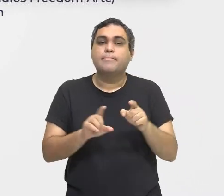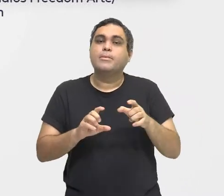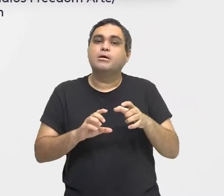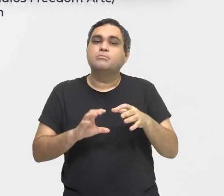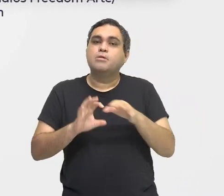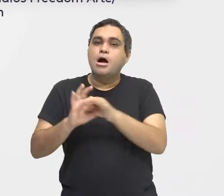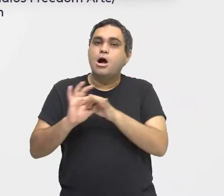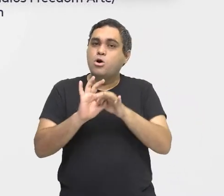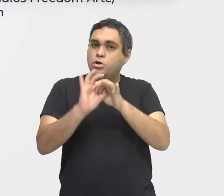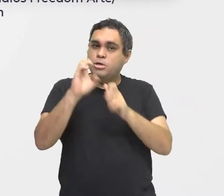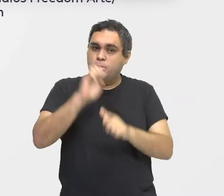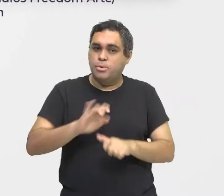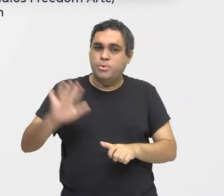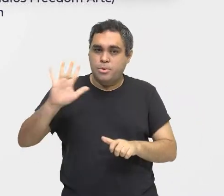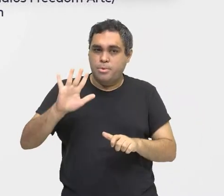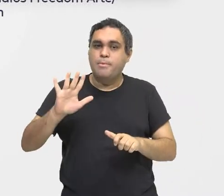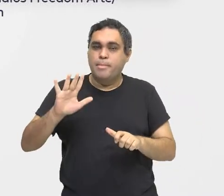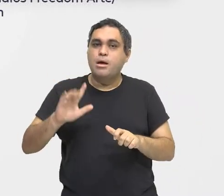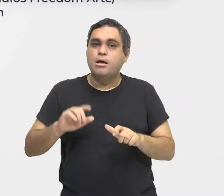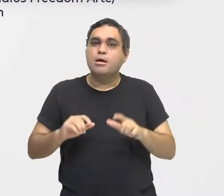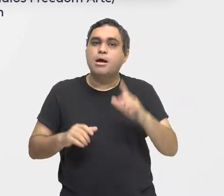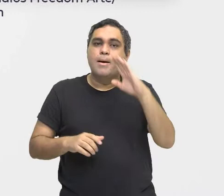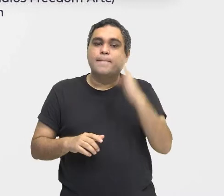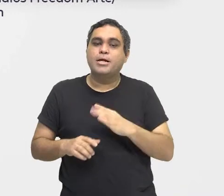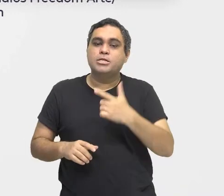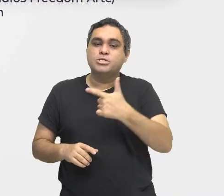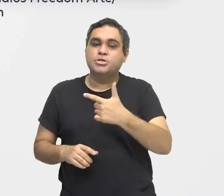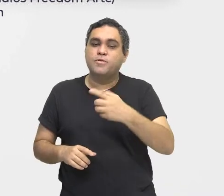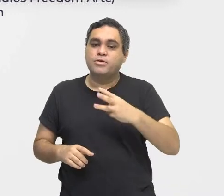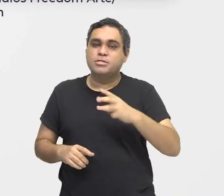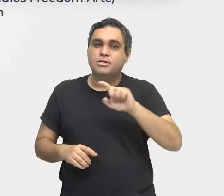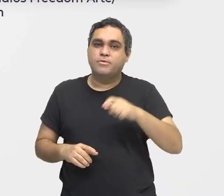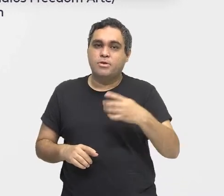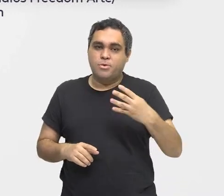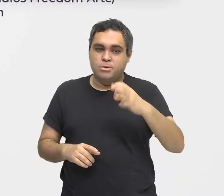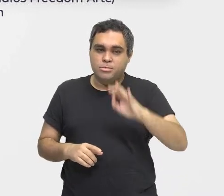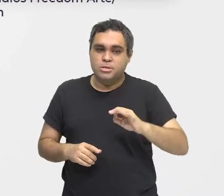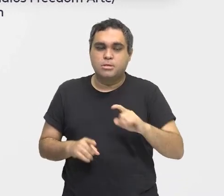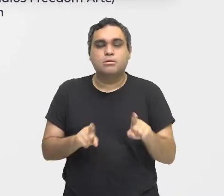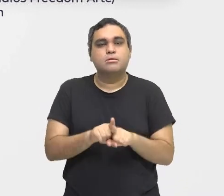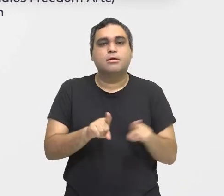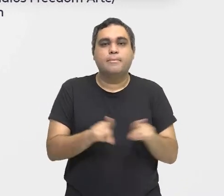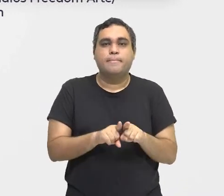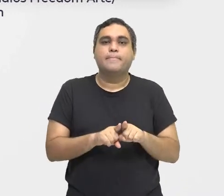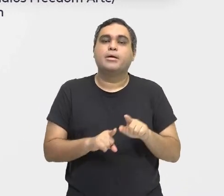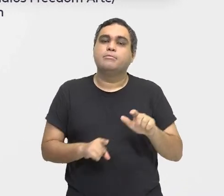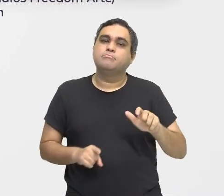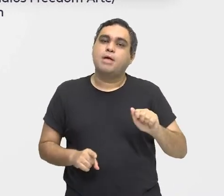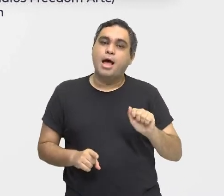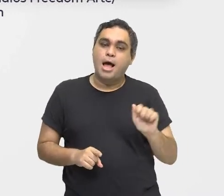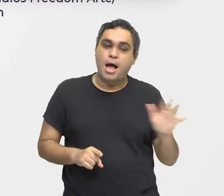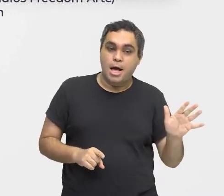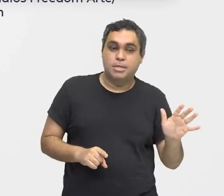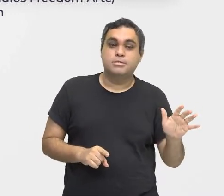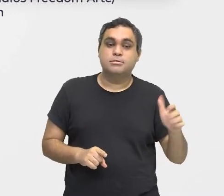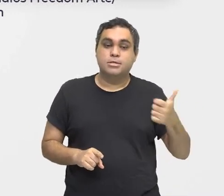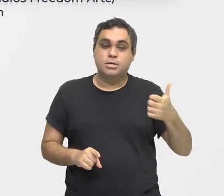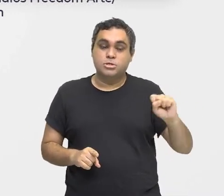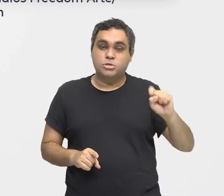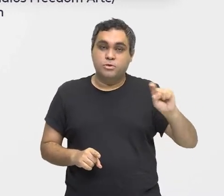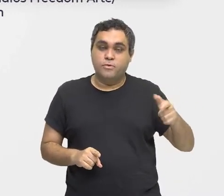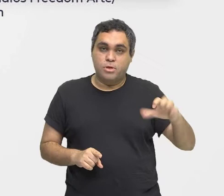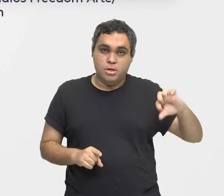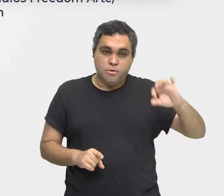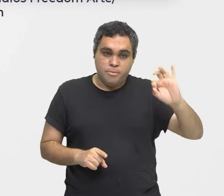23,4%, a Ásia com em torno de 18,9%, os Estados Unidos, né, com 14% e entre